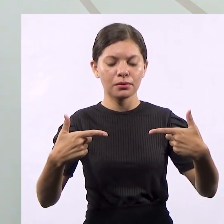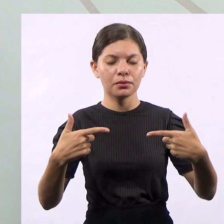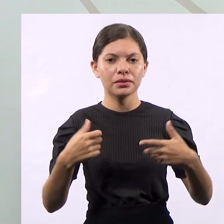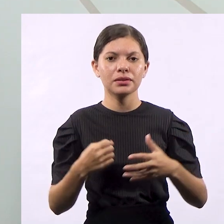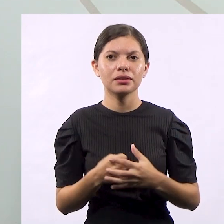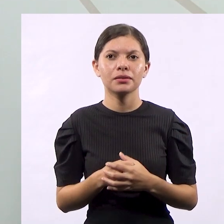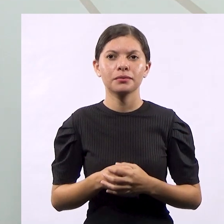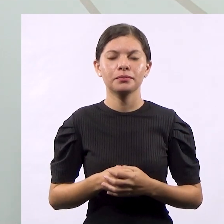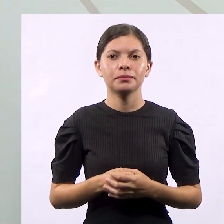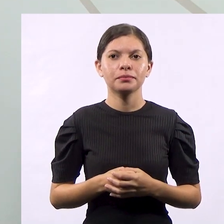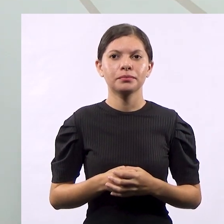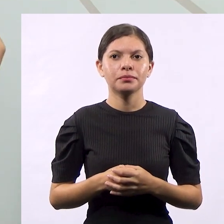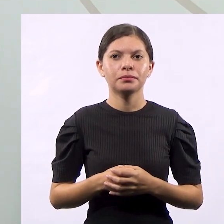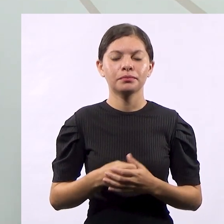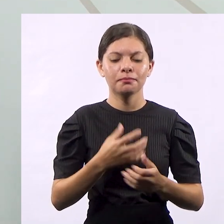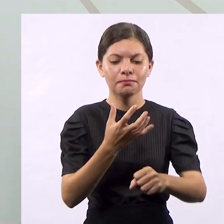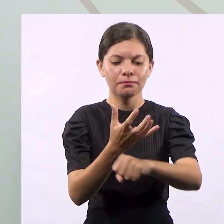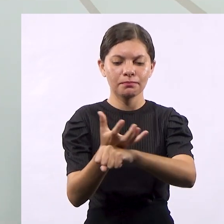ações